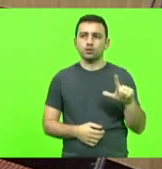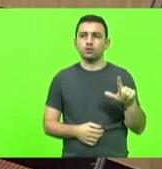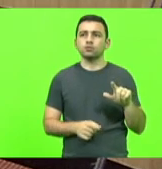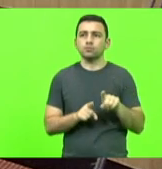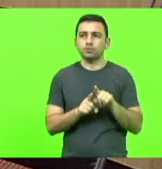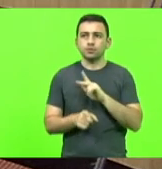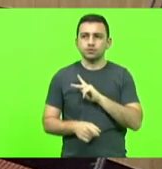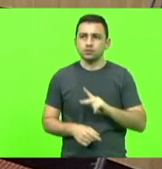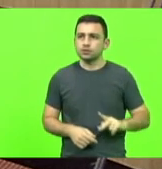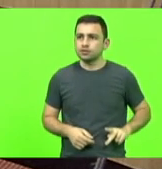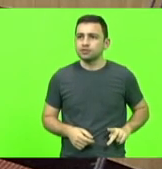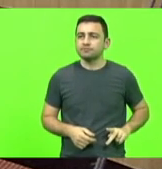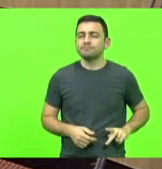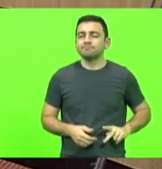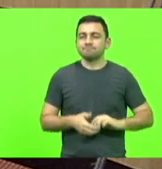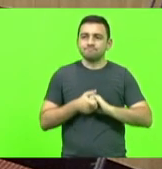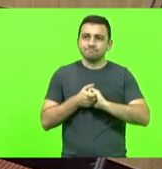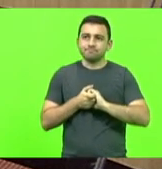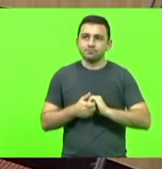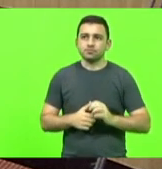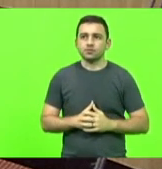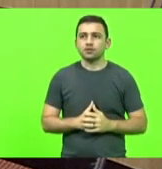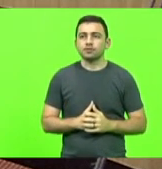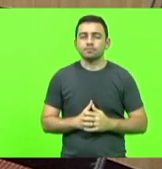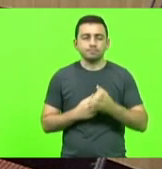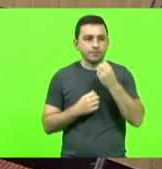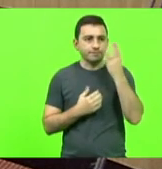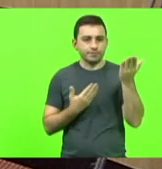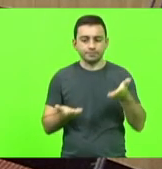plenário. Obrigado, senhor presidente. Sejam bem-vindos também.